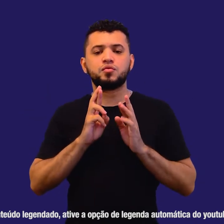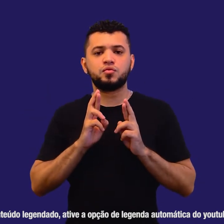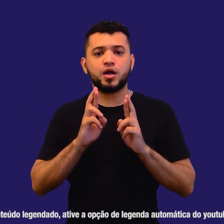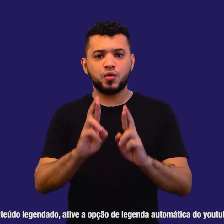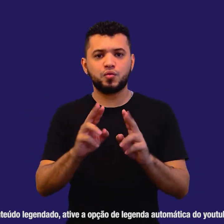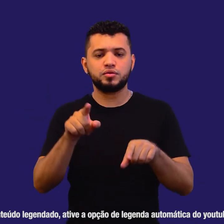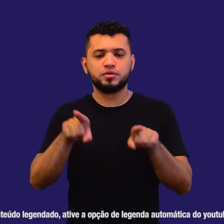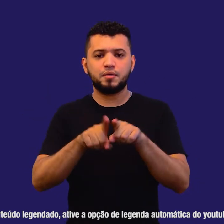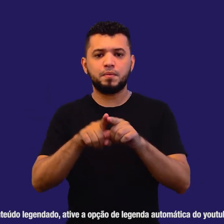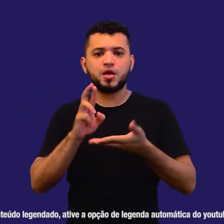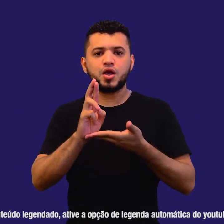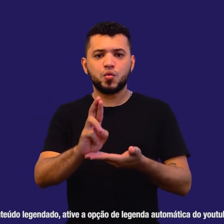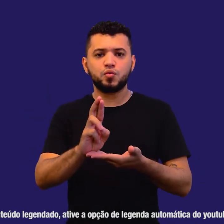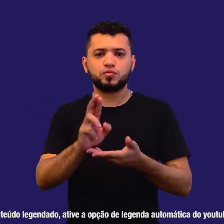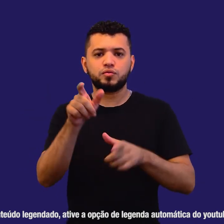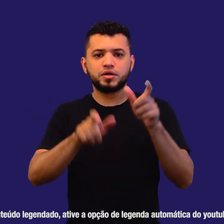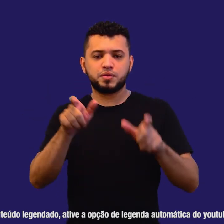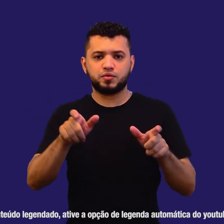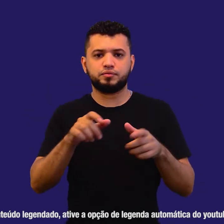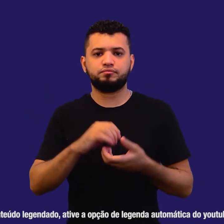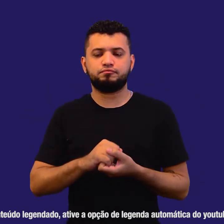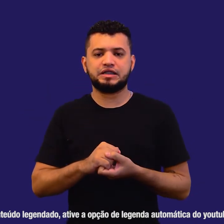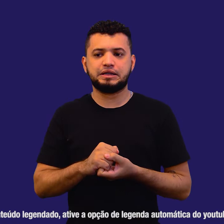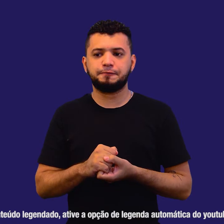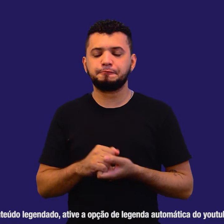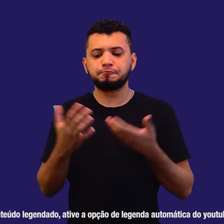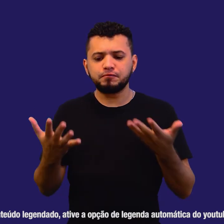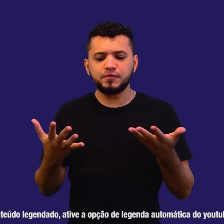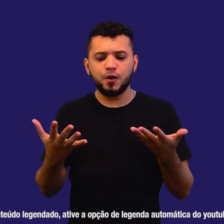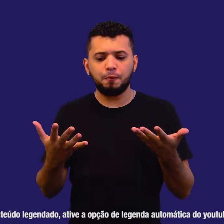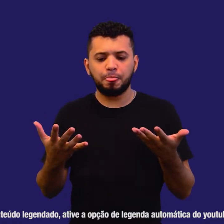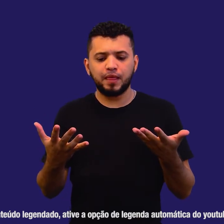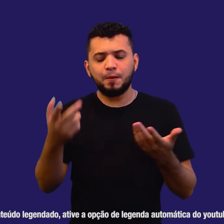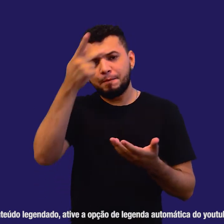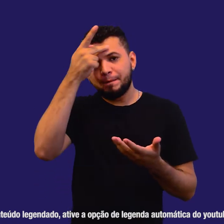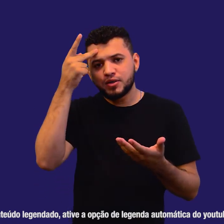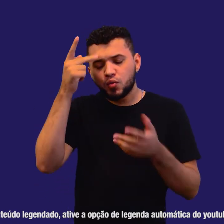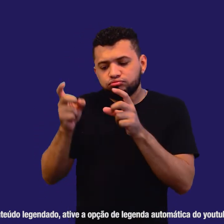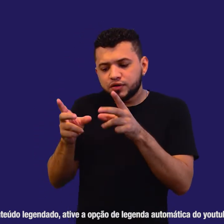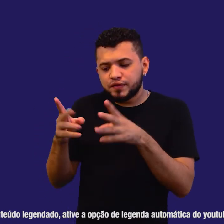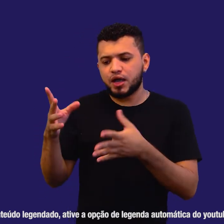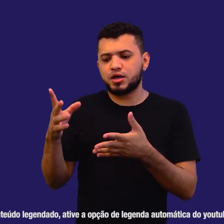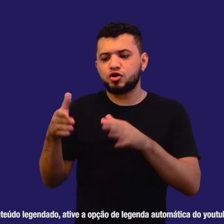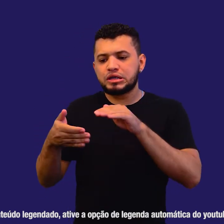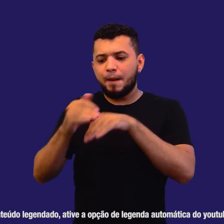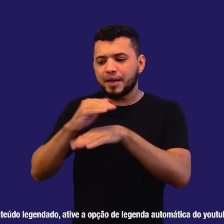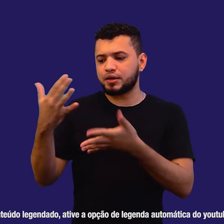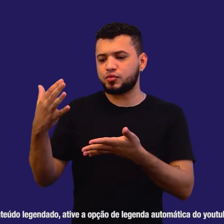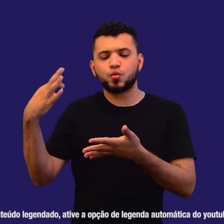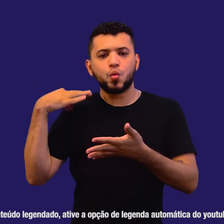os empreendedores. Priscila, e para o comerciante, aquele vendedor de sapato, de roupas, que tem ali um